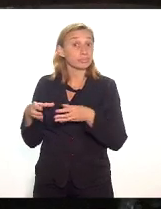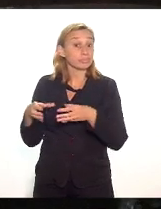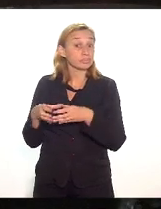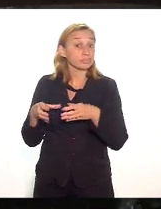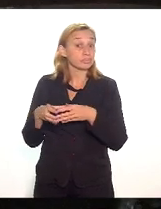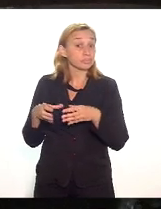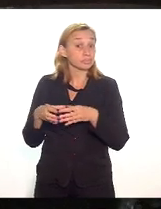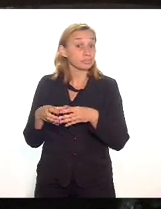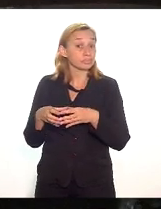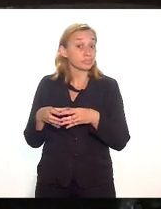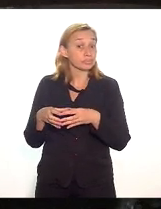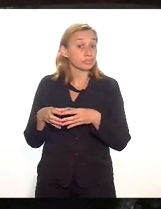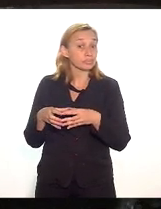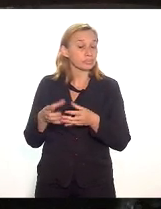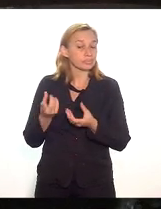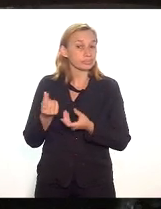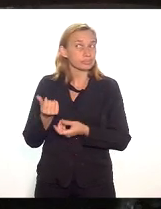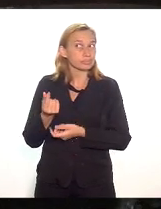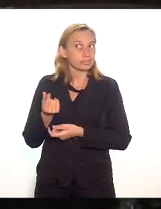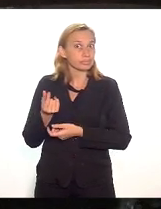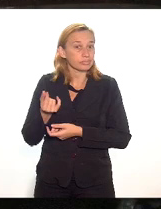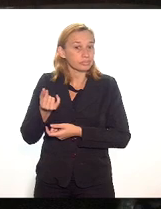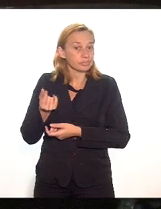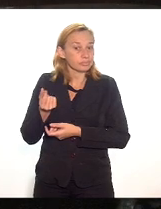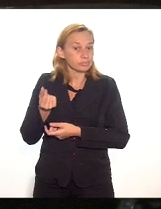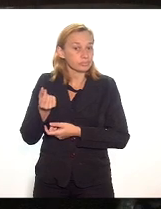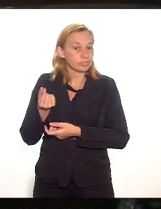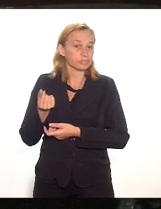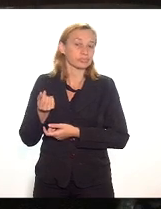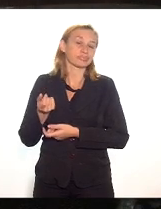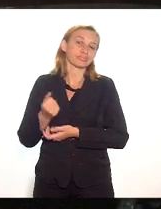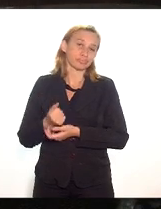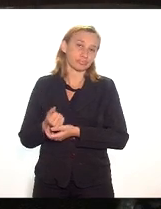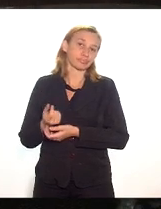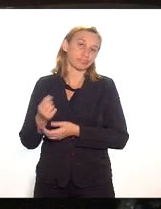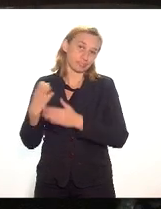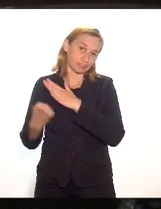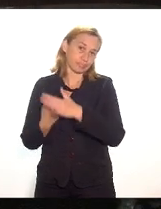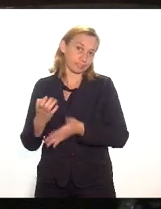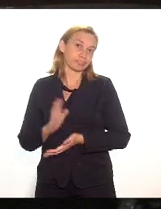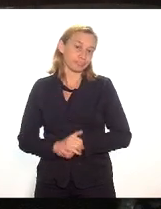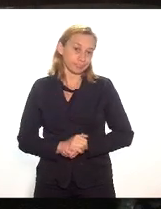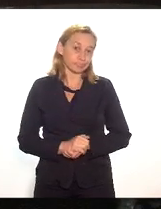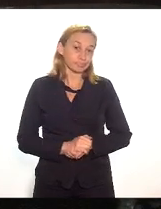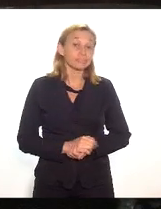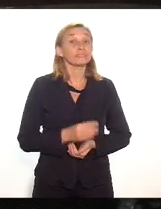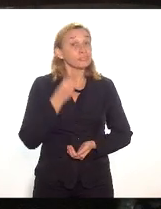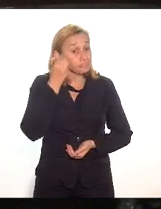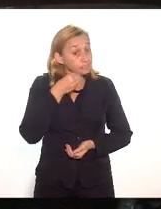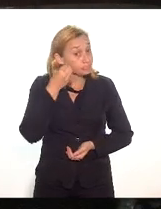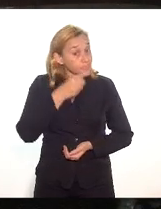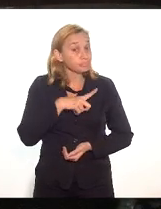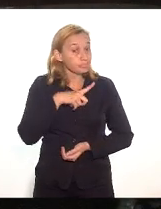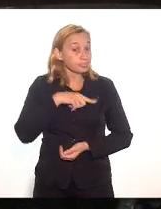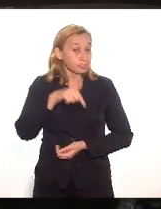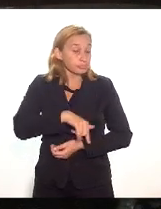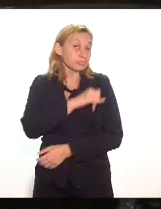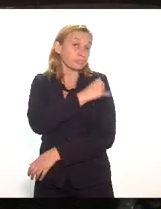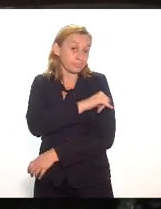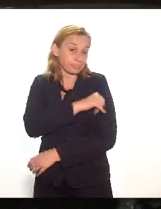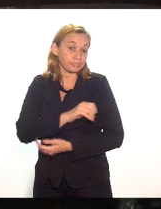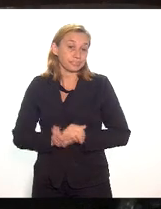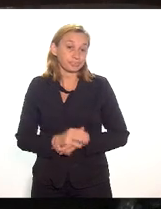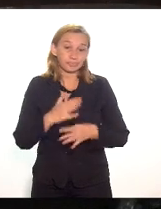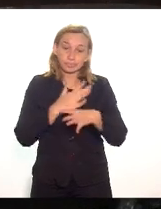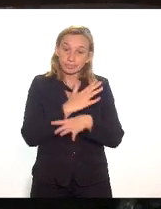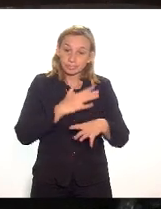que defendem o lucro voraz das empresas. A gente tem uma experiência aqui no Rio de Janeiro, na